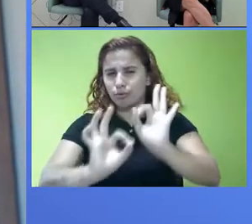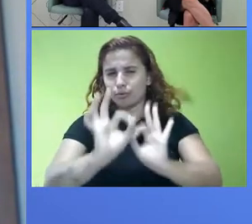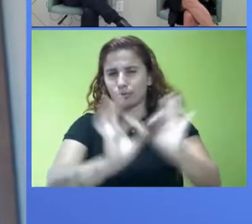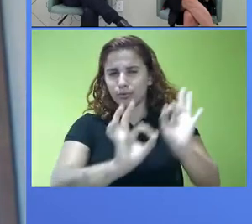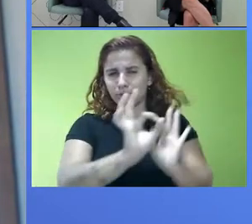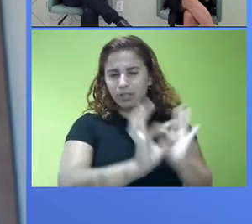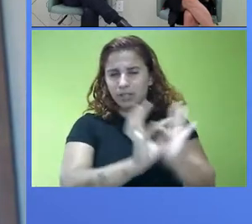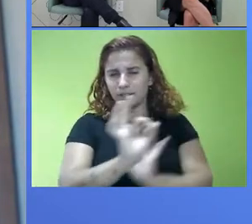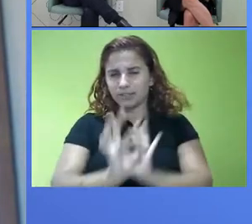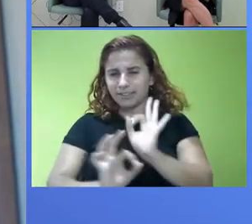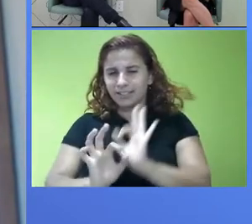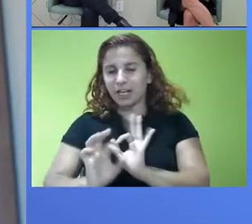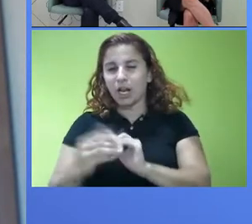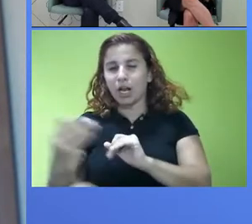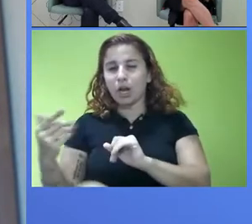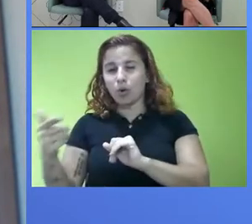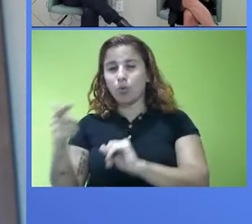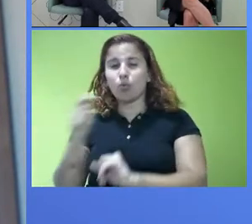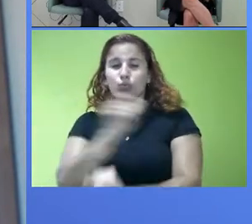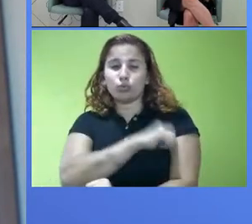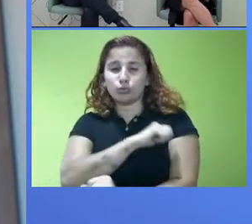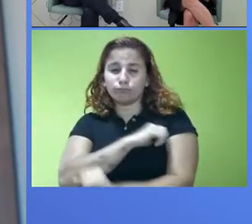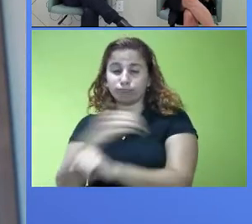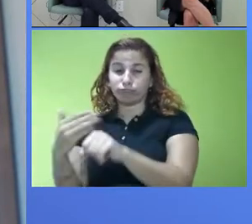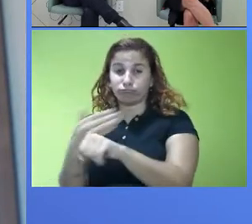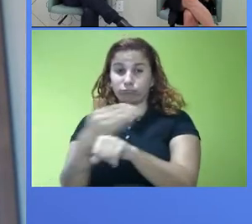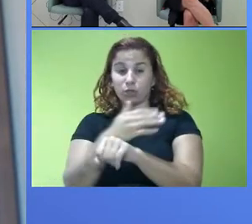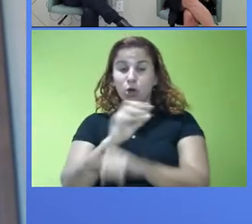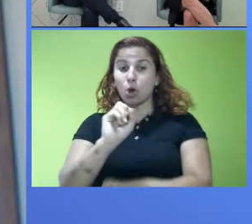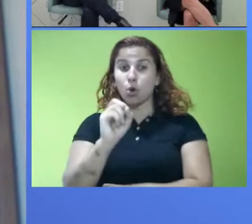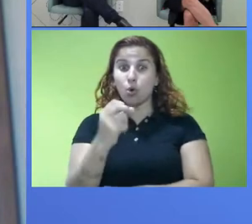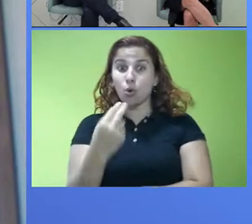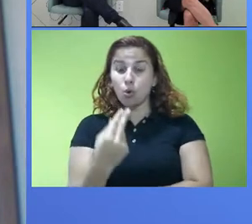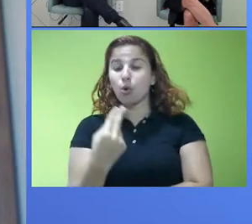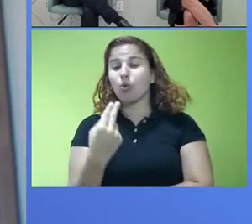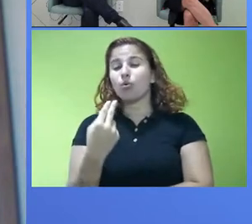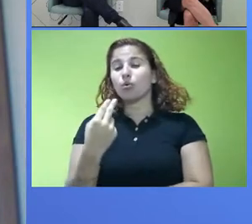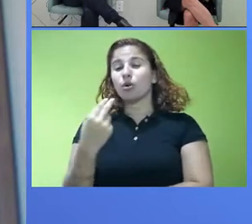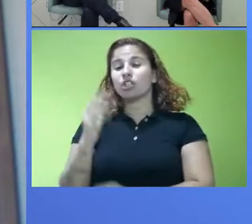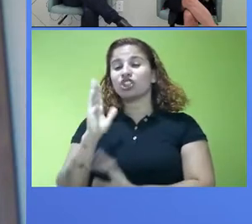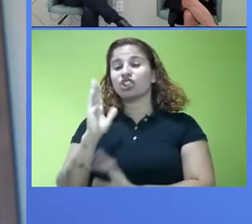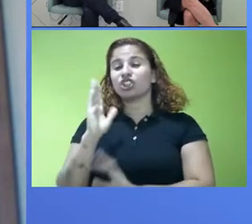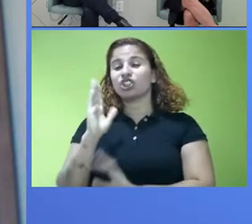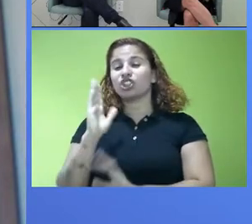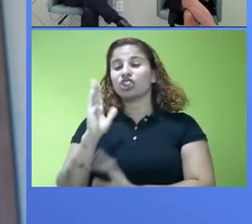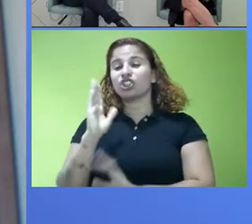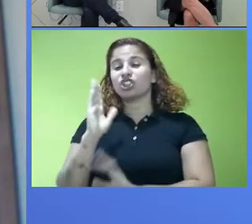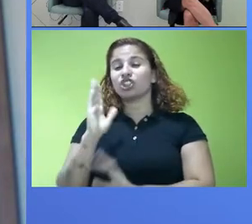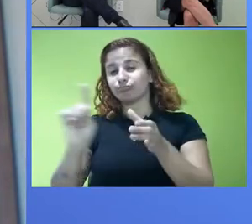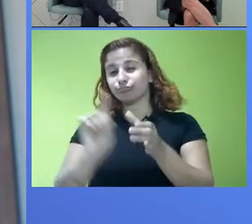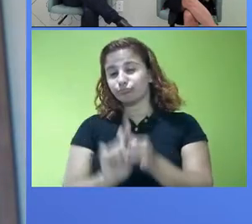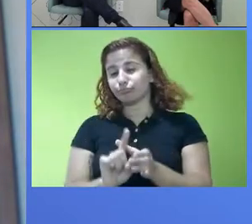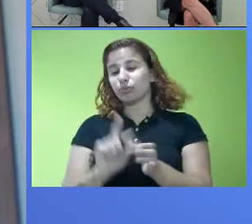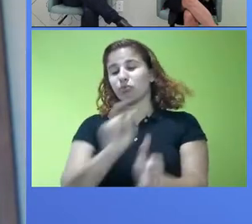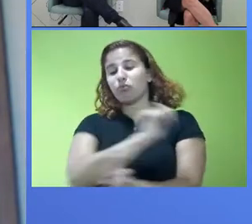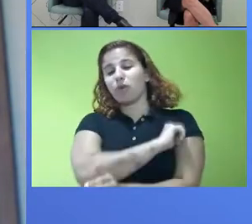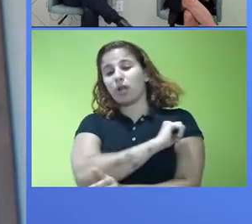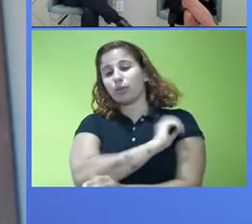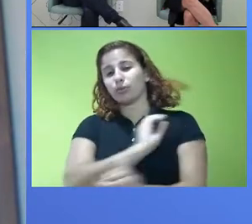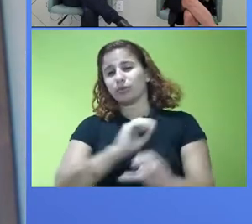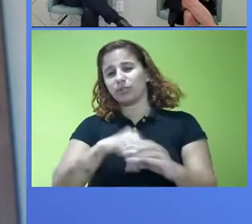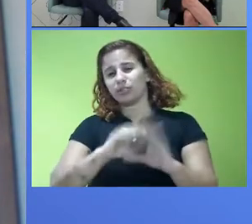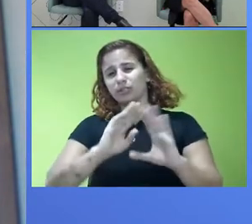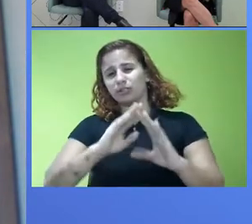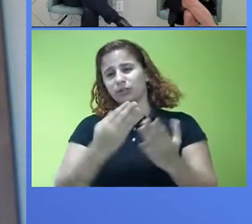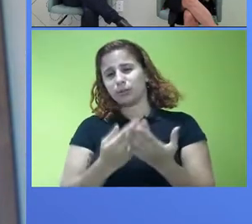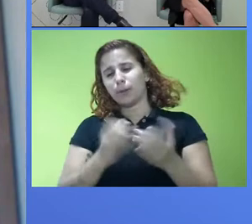os estudantes, ou a gente já coloca esses estudantes nas escolas porque a própria inclusão deles na escola pode mudar a